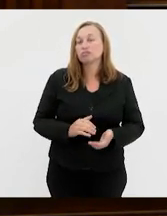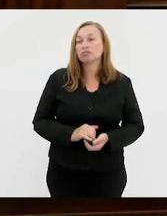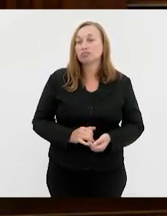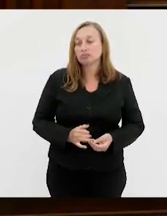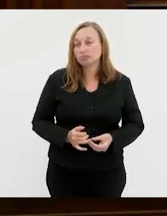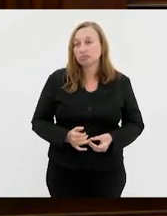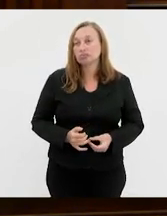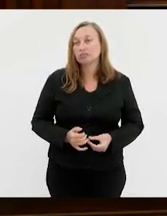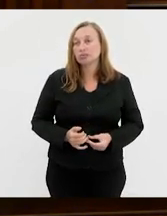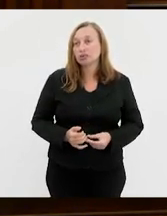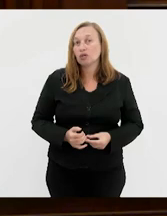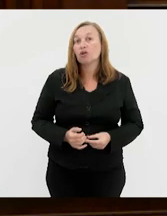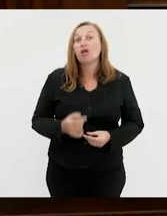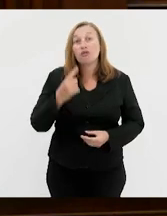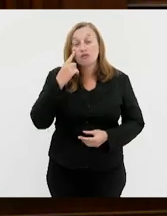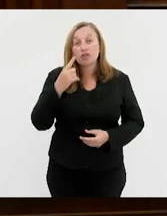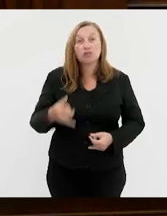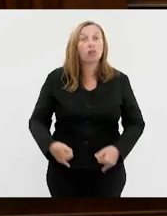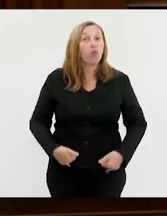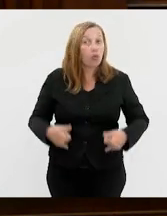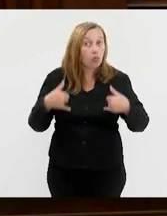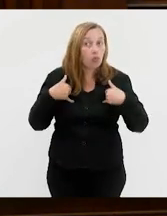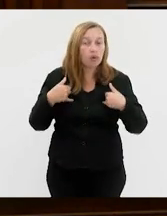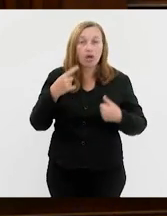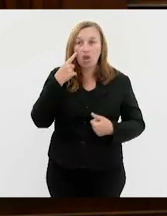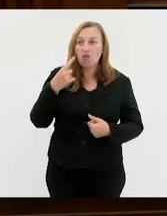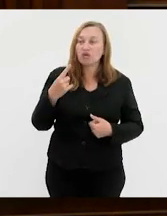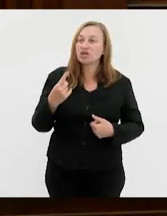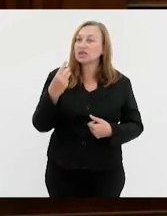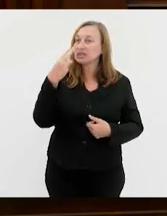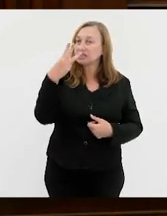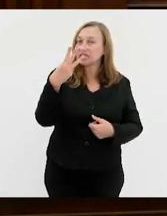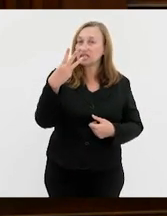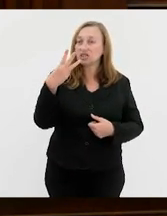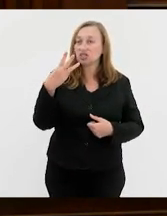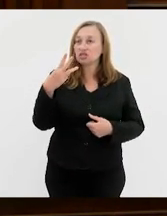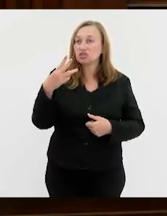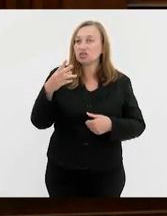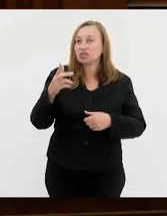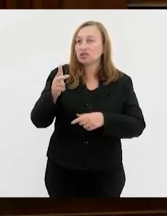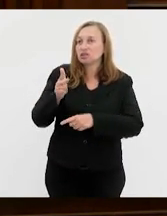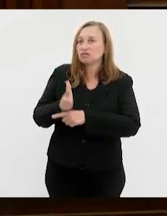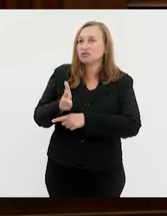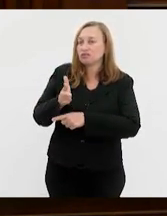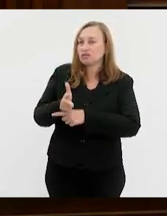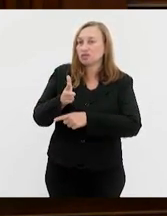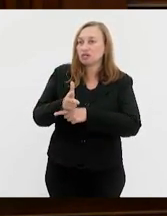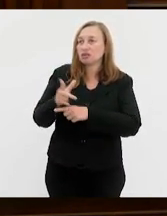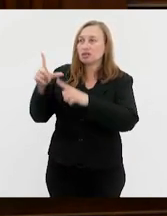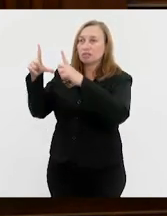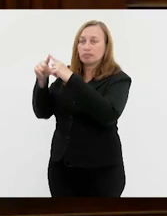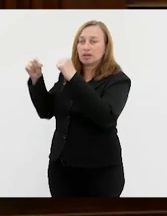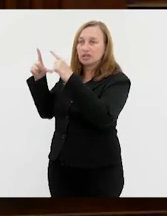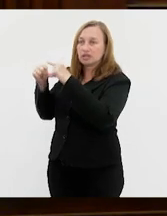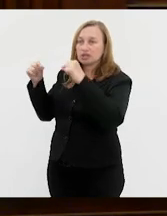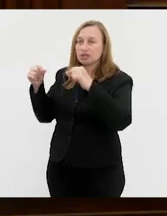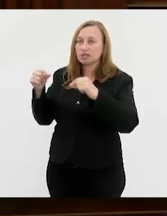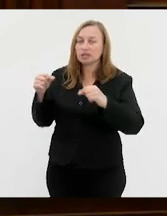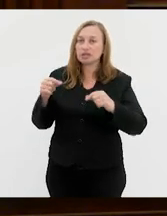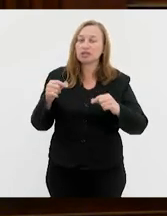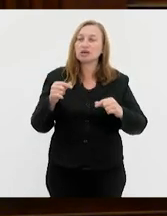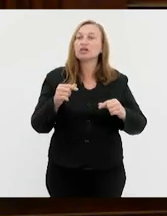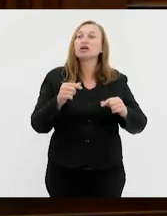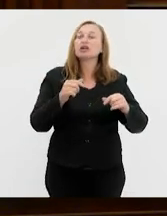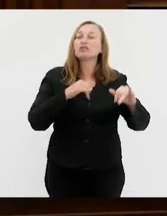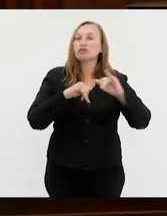Olha que quanta honra. Eu assisti 3 vídeos em Brasília falando de Mesquita.